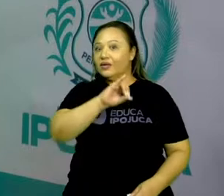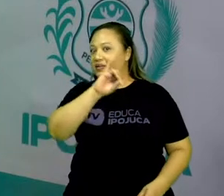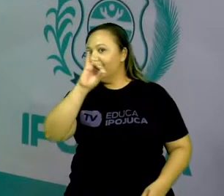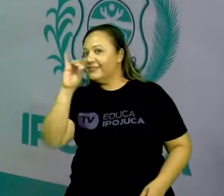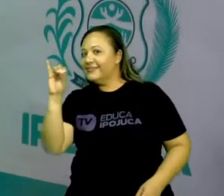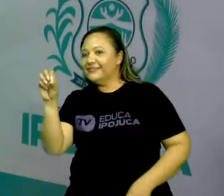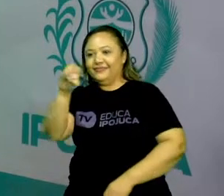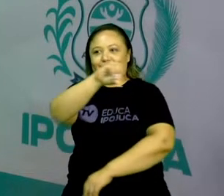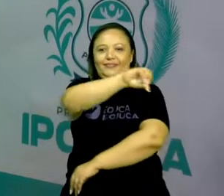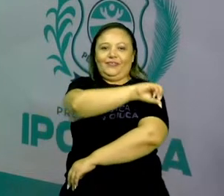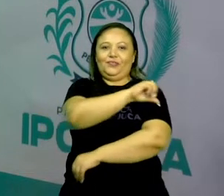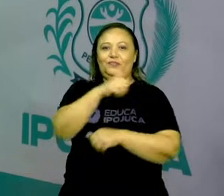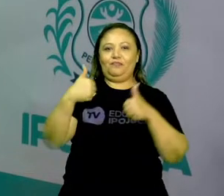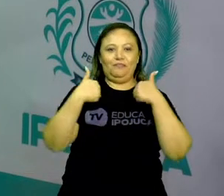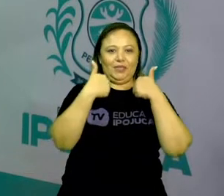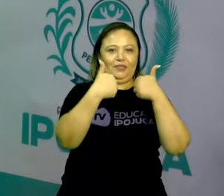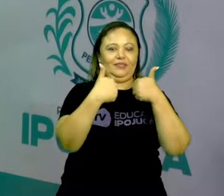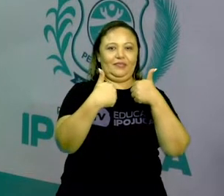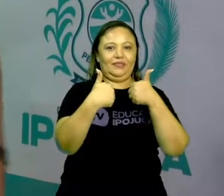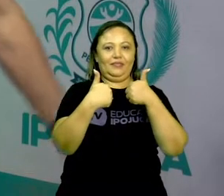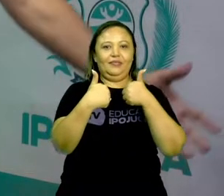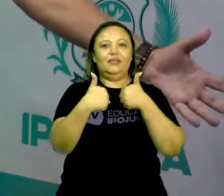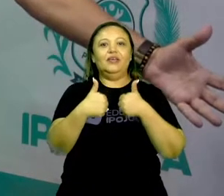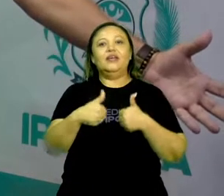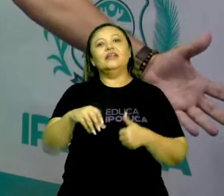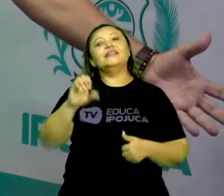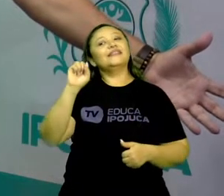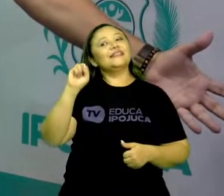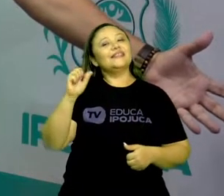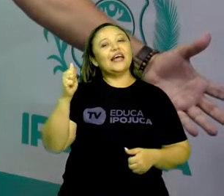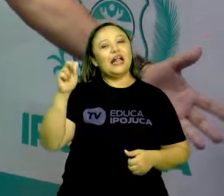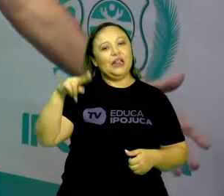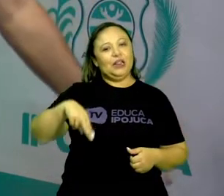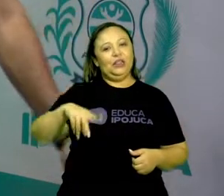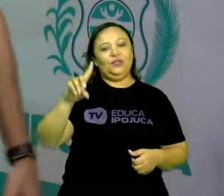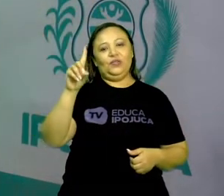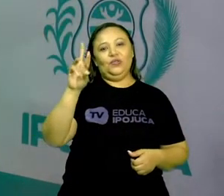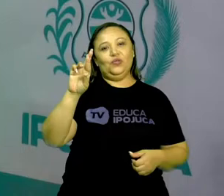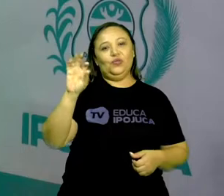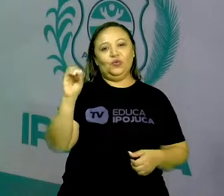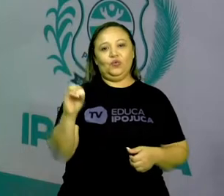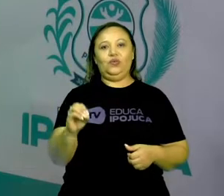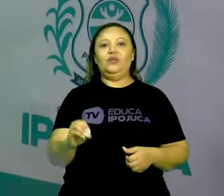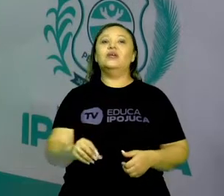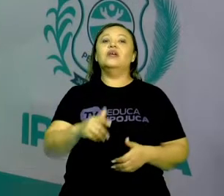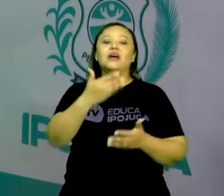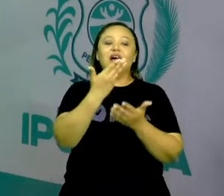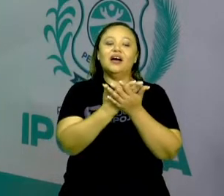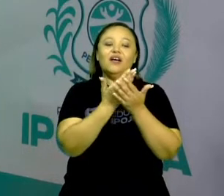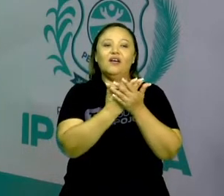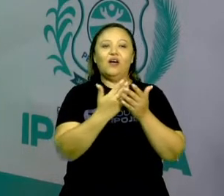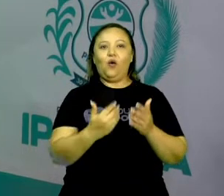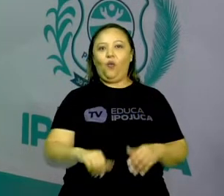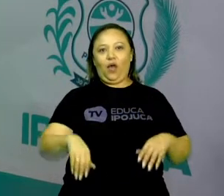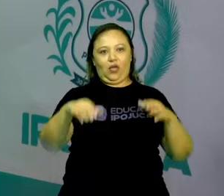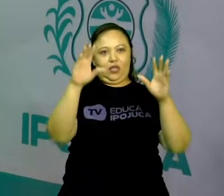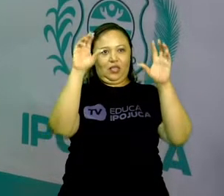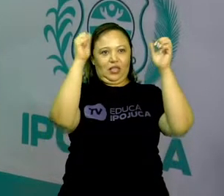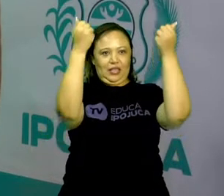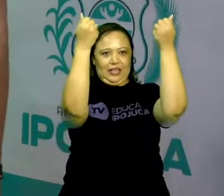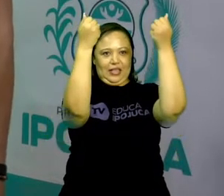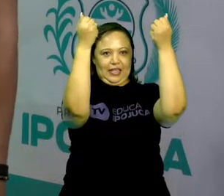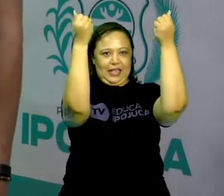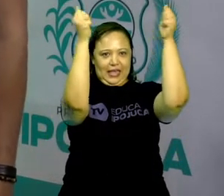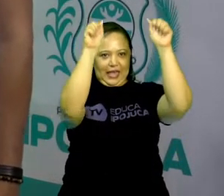E aí, nono ano, tudo bem com vocês? Tio Sandro na área. Mais uma aula de artes na TV Duca